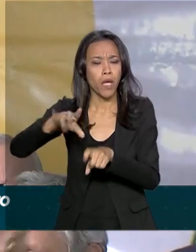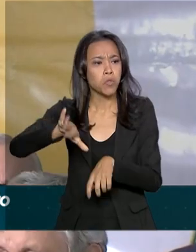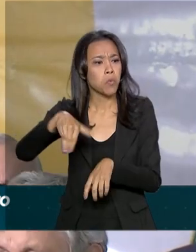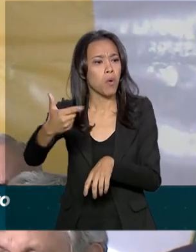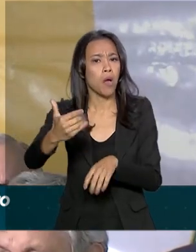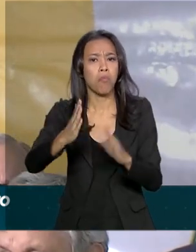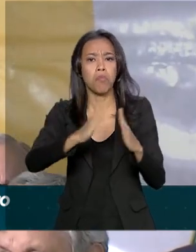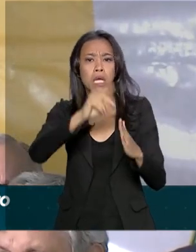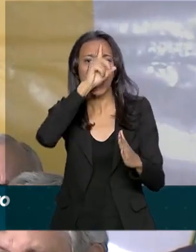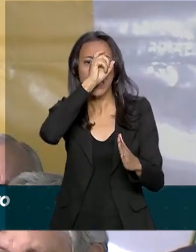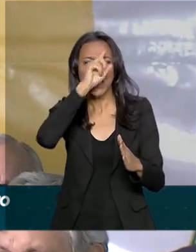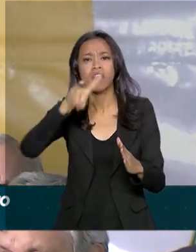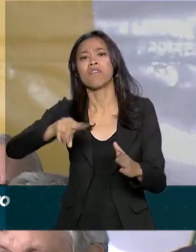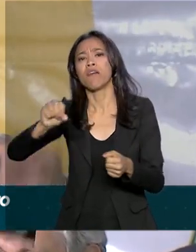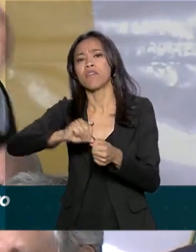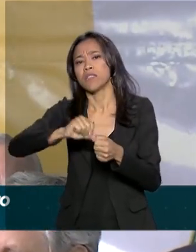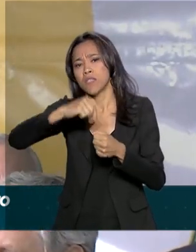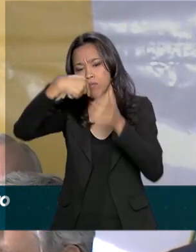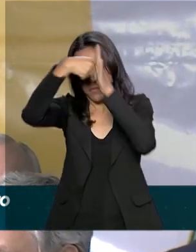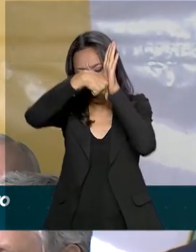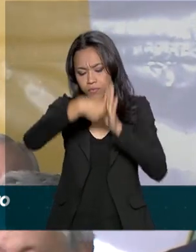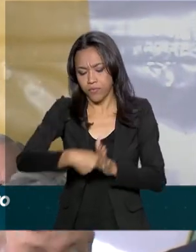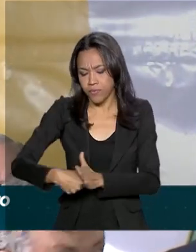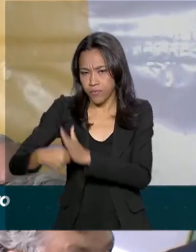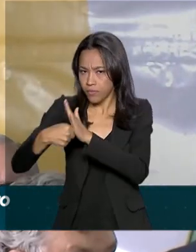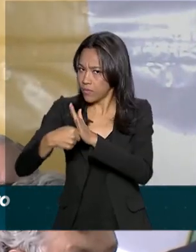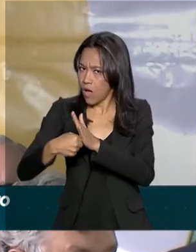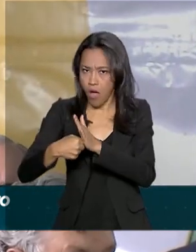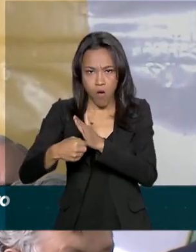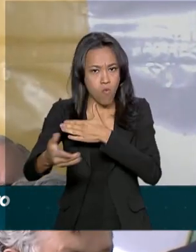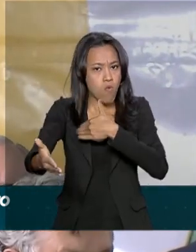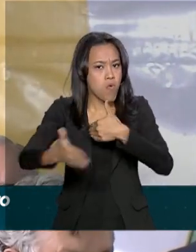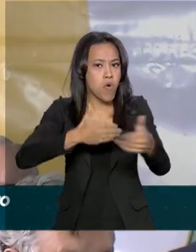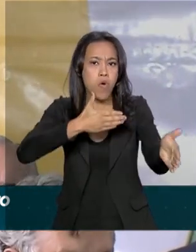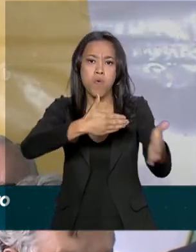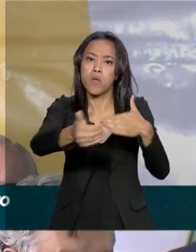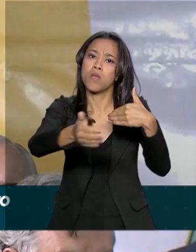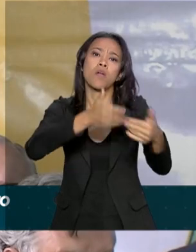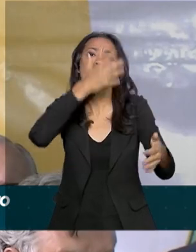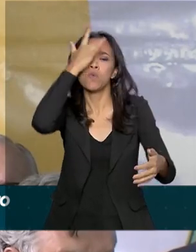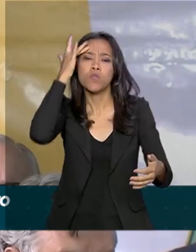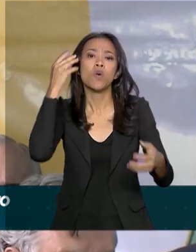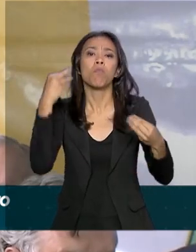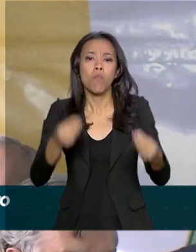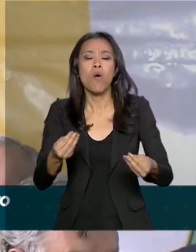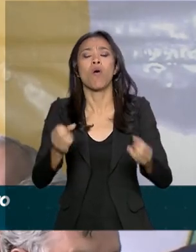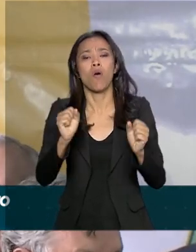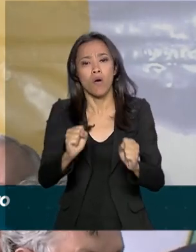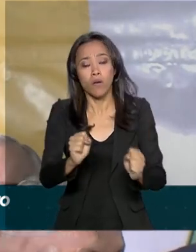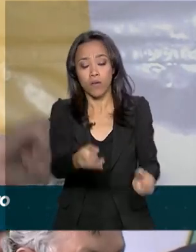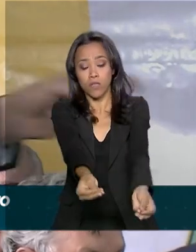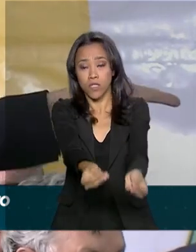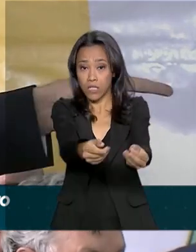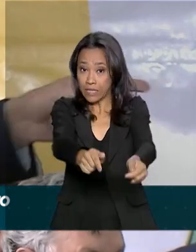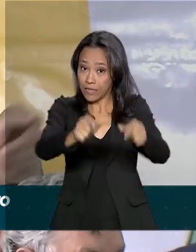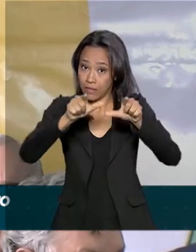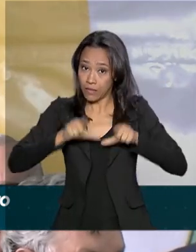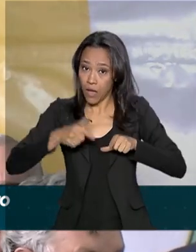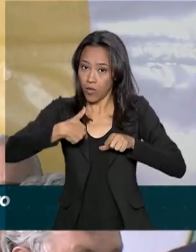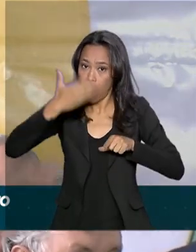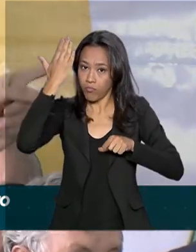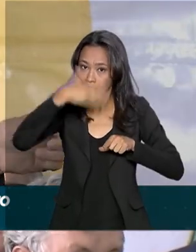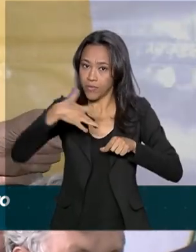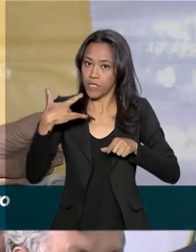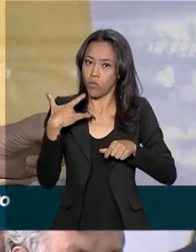entidade vai fazer a inspeção de saúde de vocês. Qualquer um pode dar o atestado de saúde para vocês. O Tarcísio